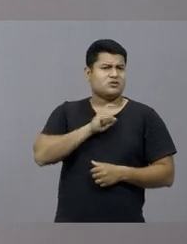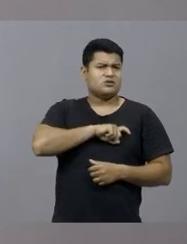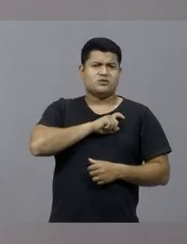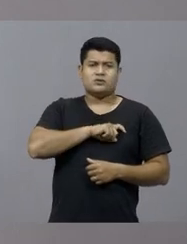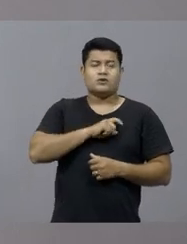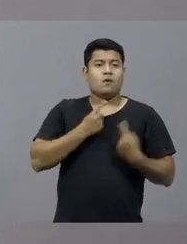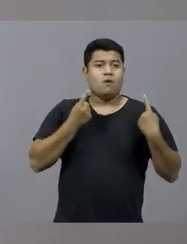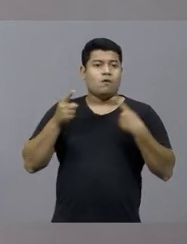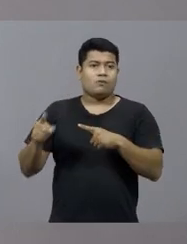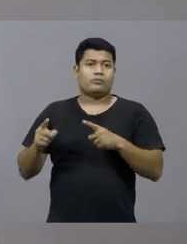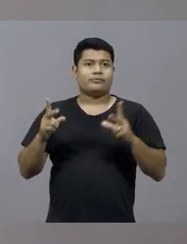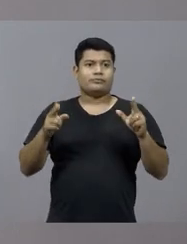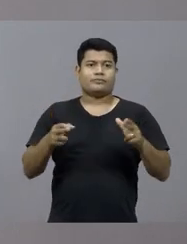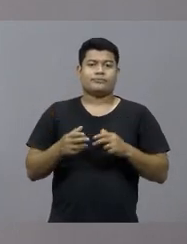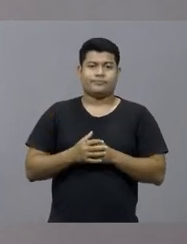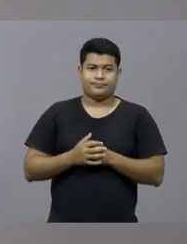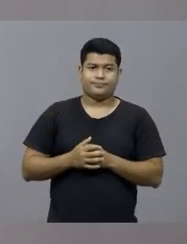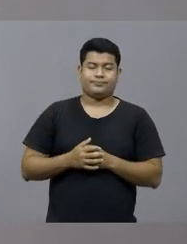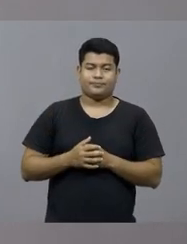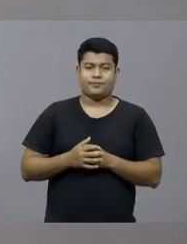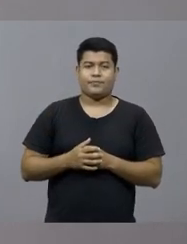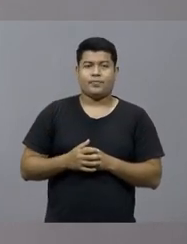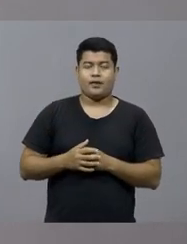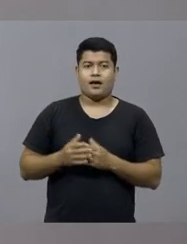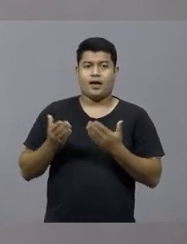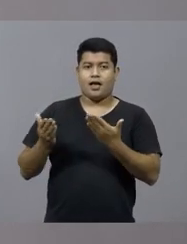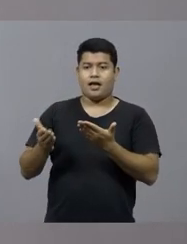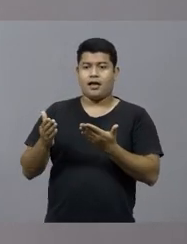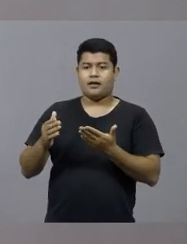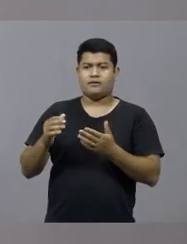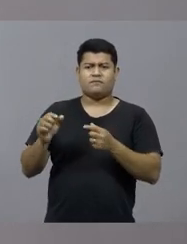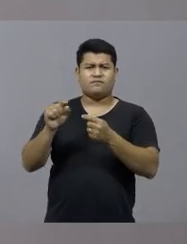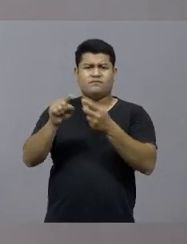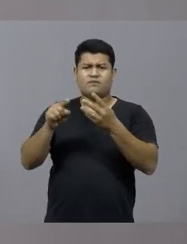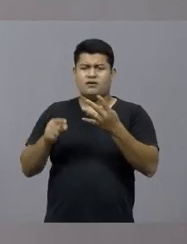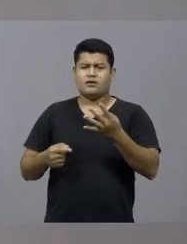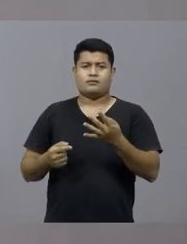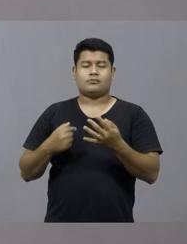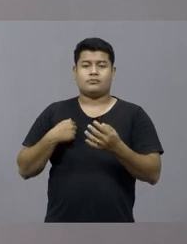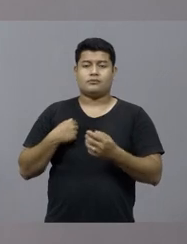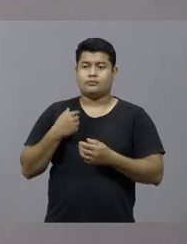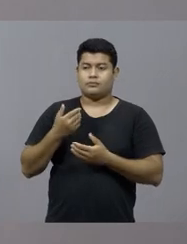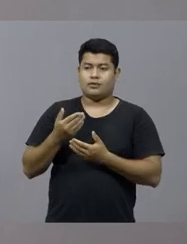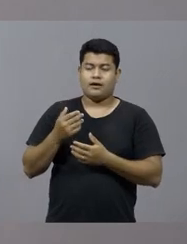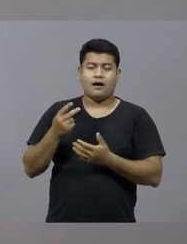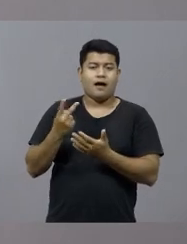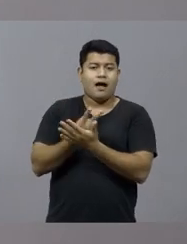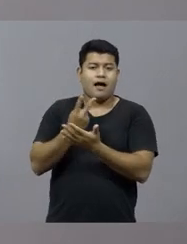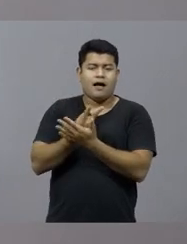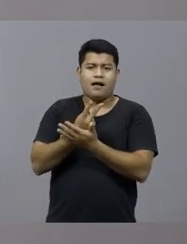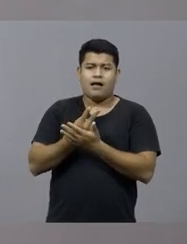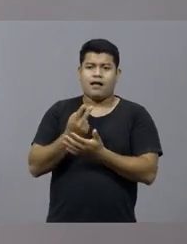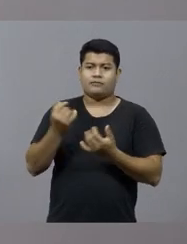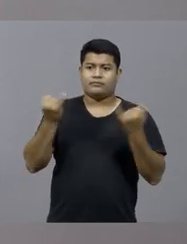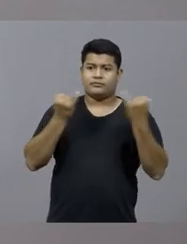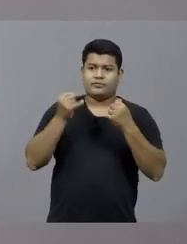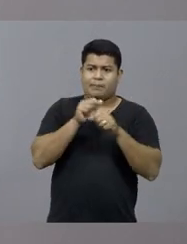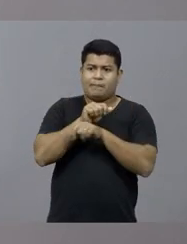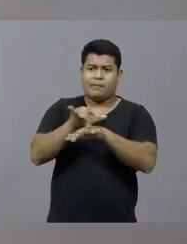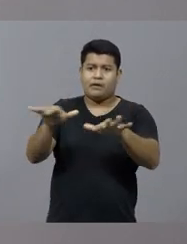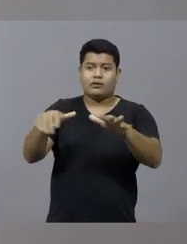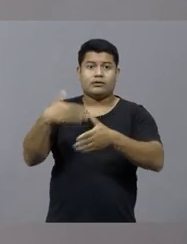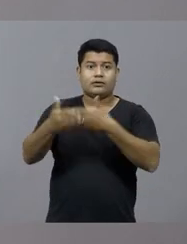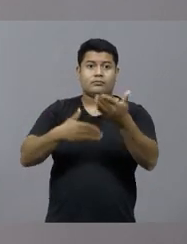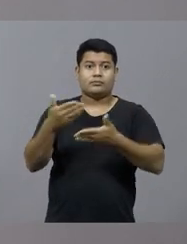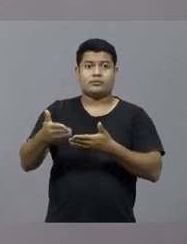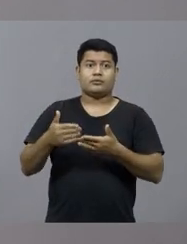que o Peninha fez aí, expondo, marcando, classificando, difamando, para depois executar. E isso ficou claro no vídeo dele quando ele disse